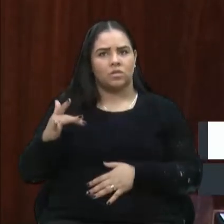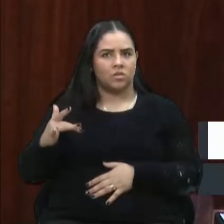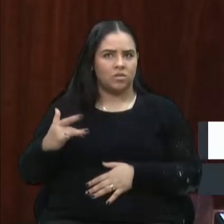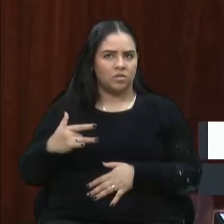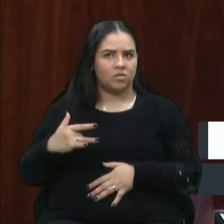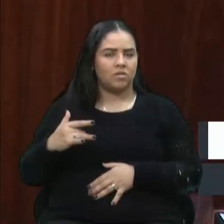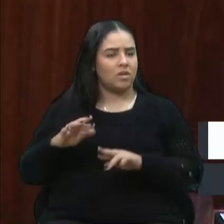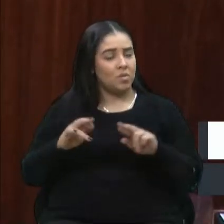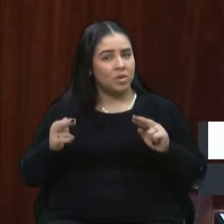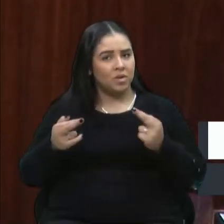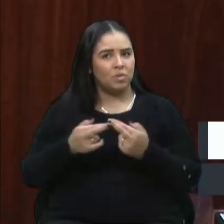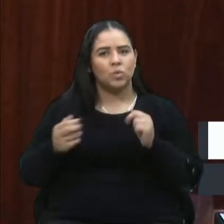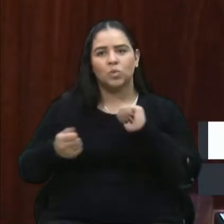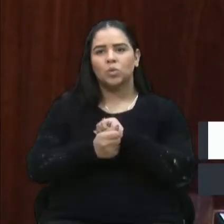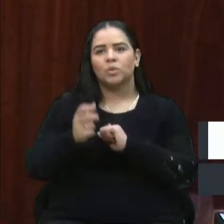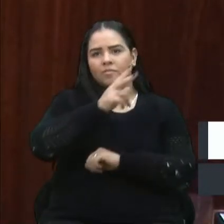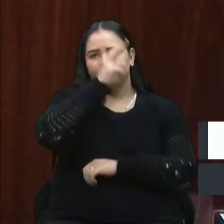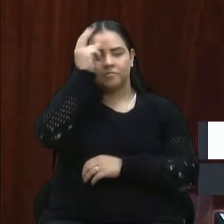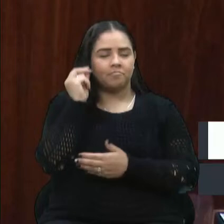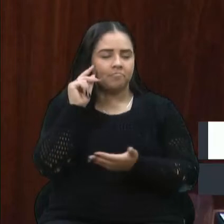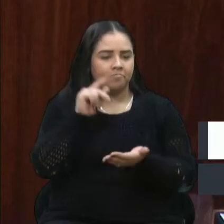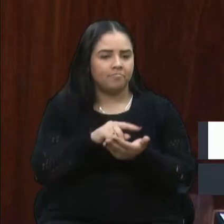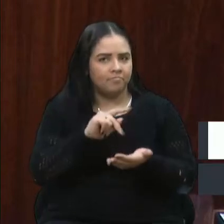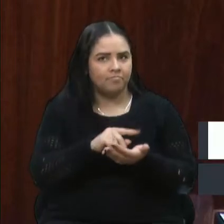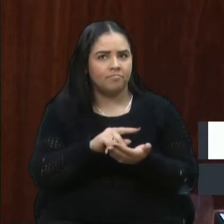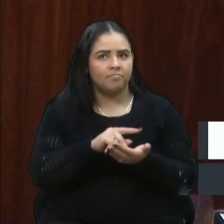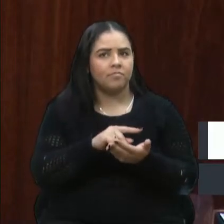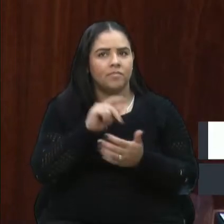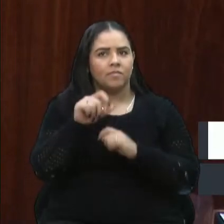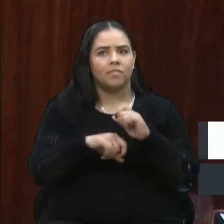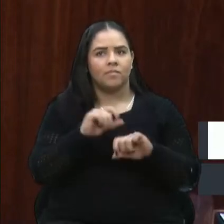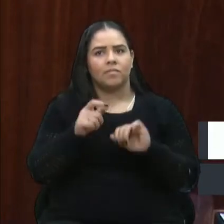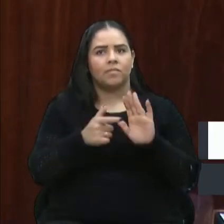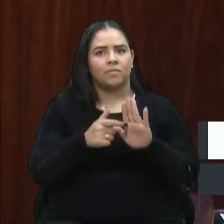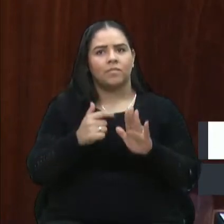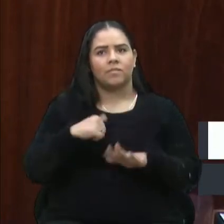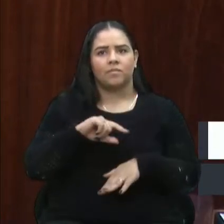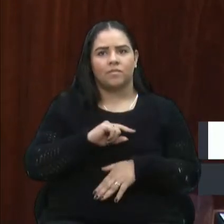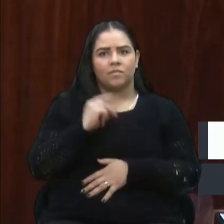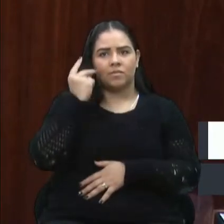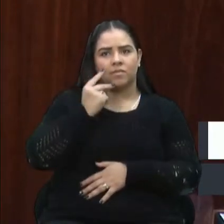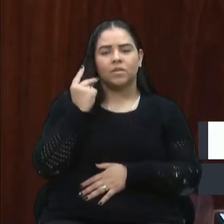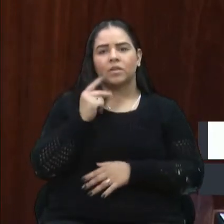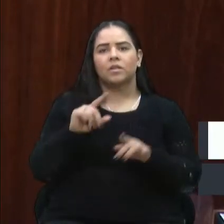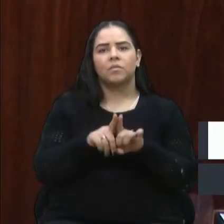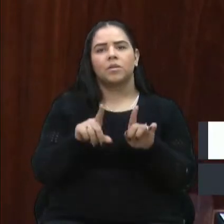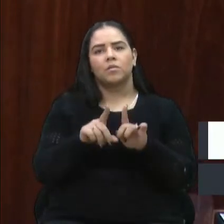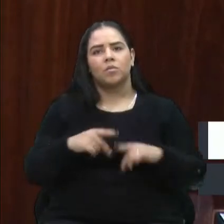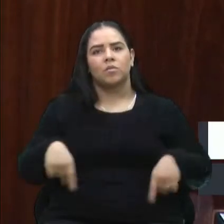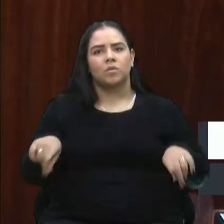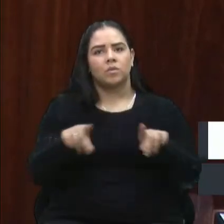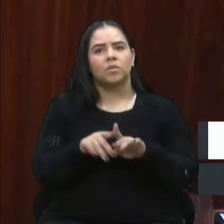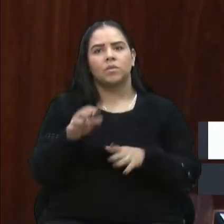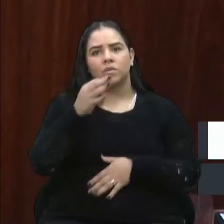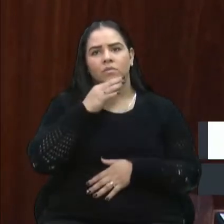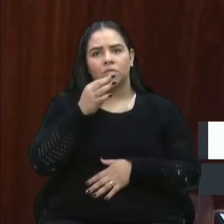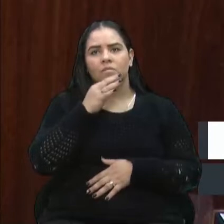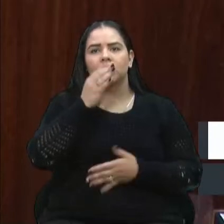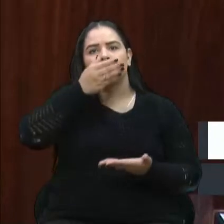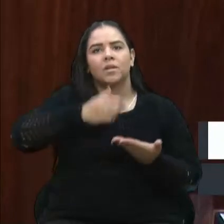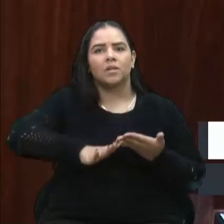Na reunião com o prefeito, de fato, o que se apresenta a nós, vereadores, e a população de Caxias do Sul, é um